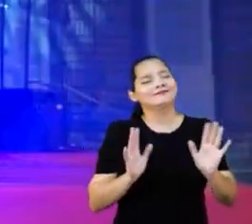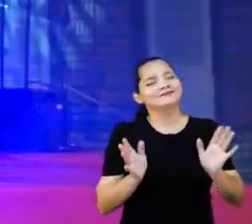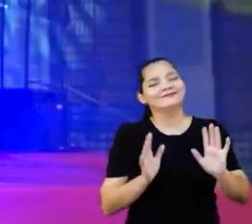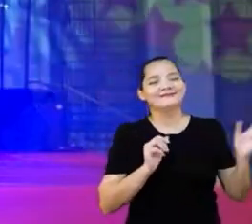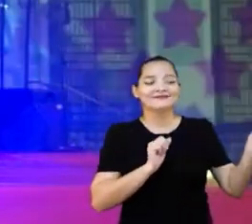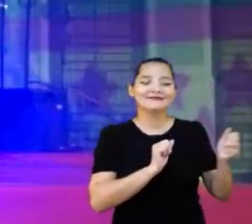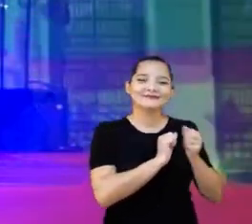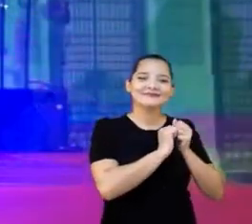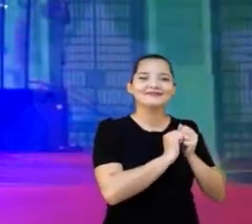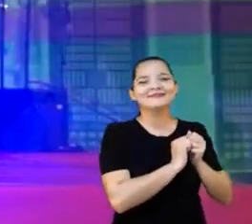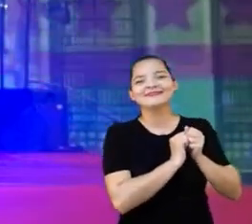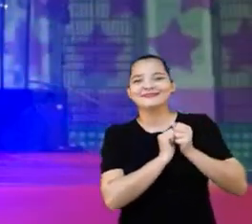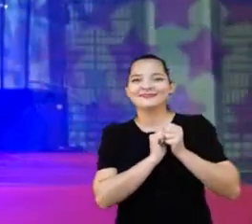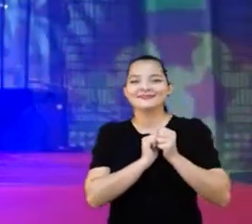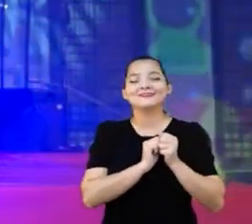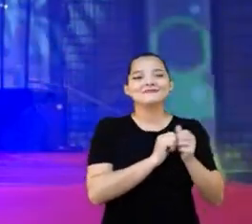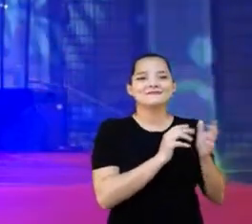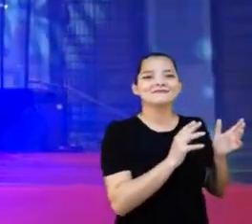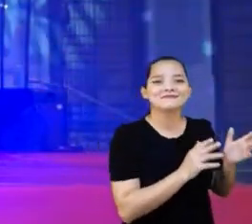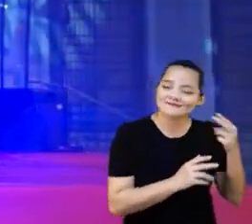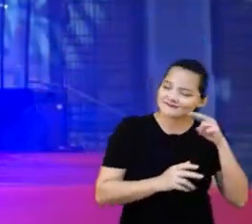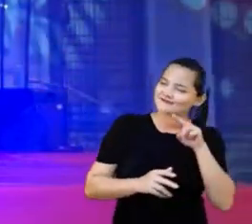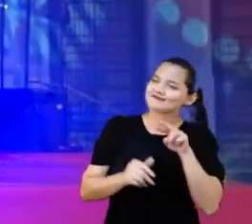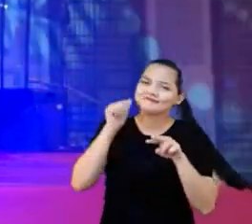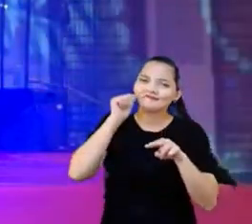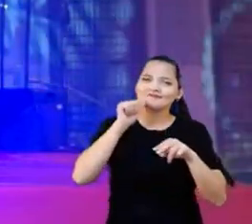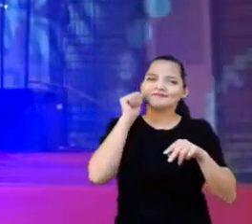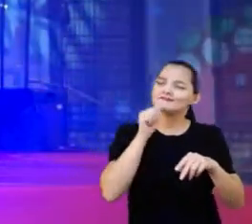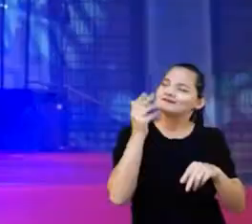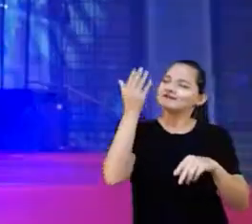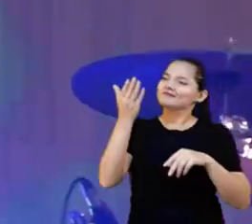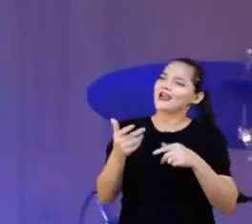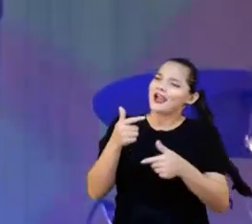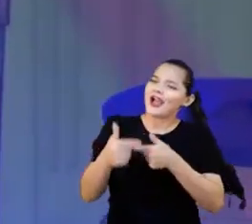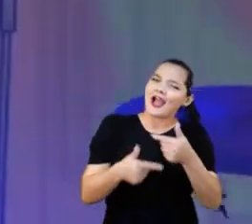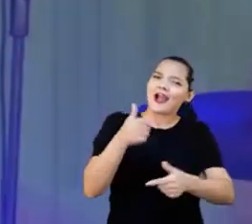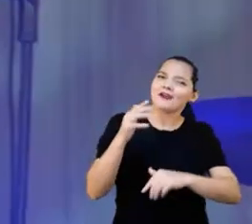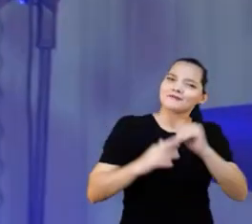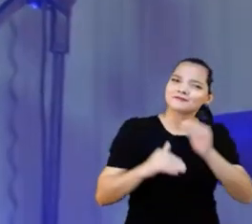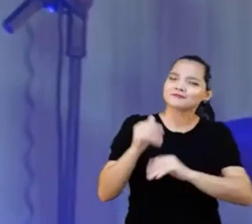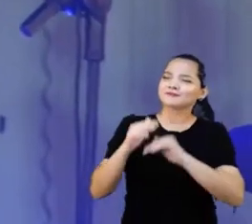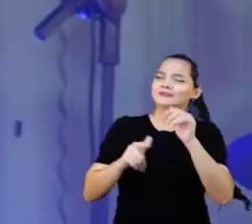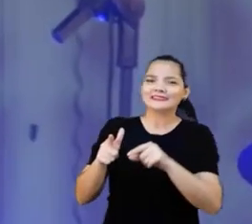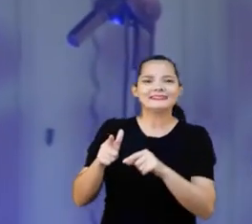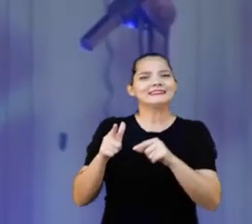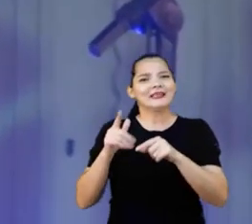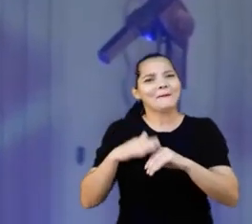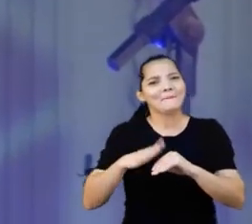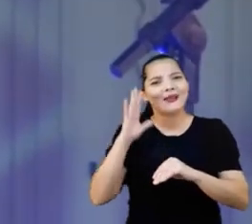não grita, e a aeromoça sexy fica mais bonita.